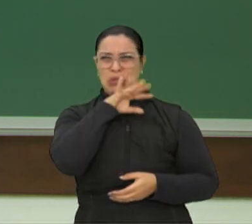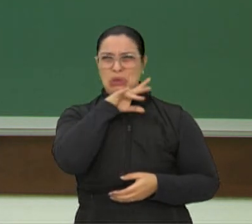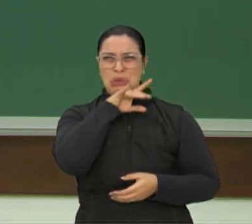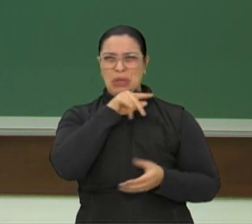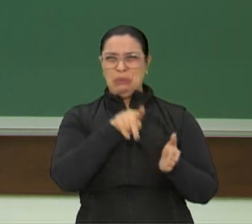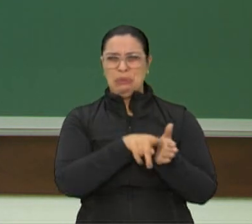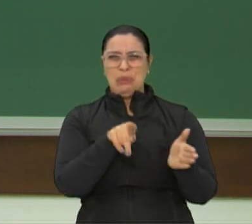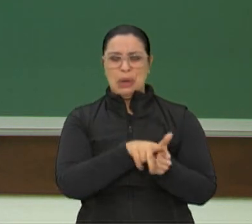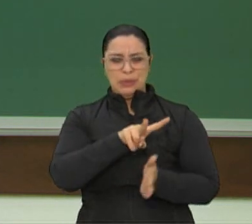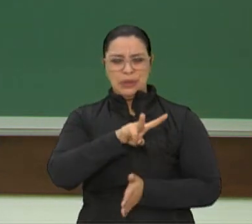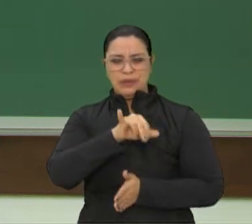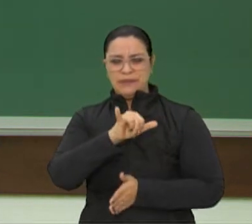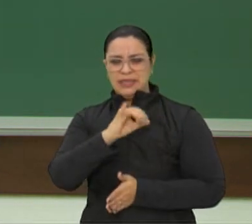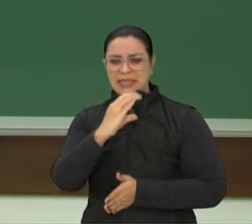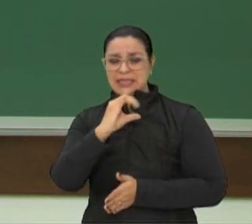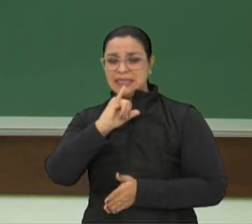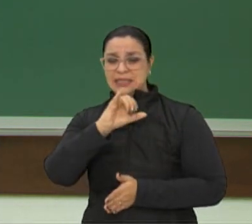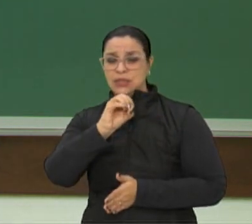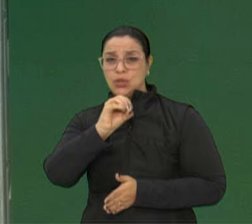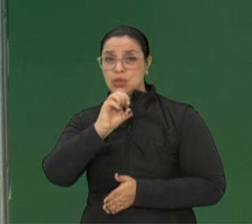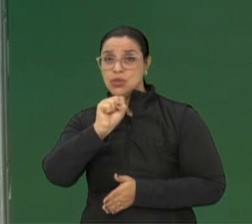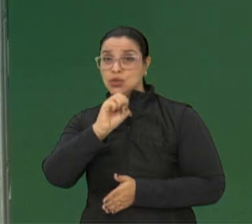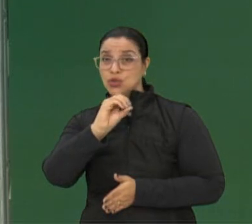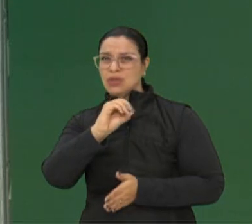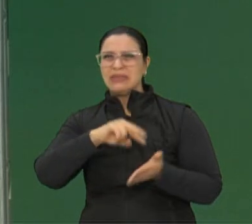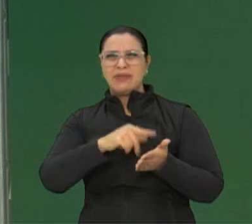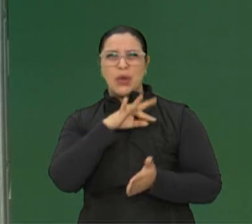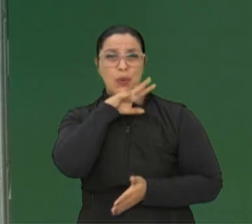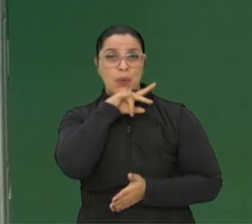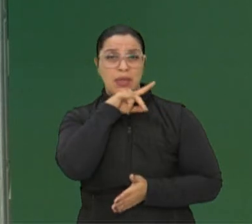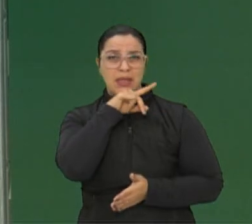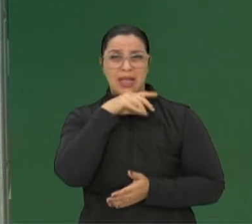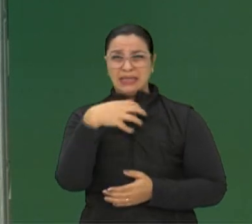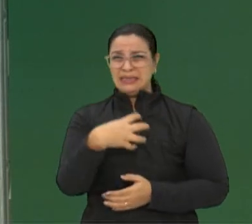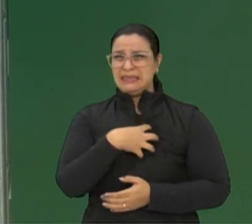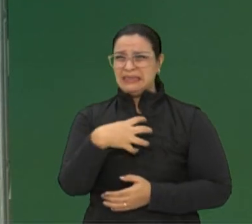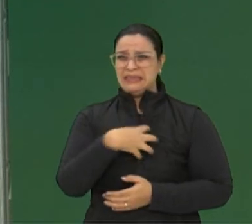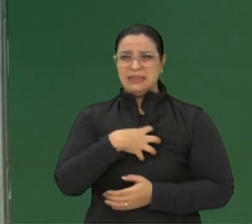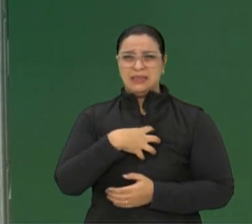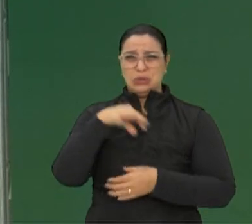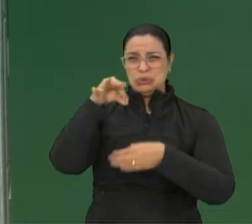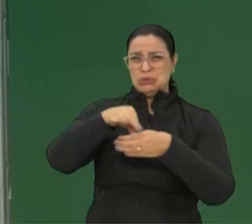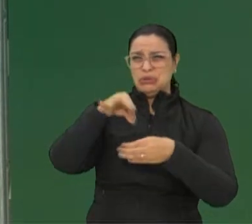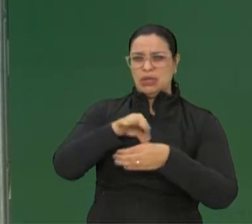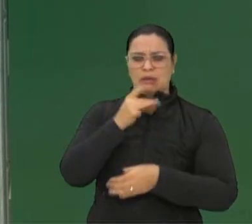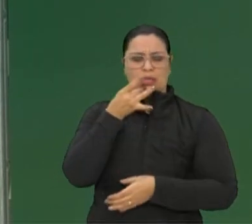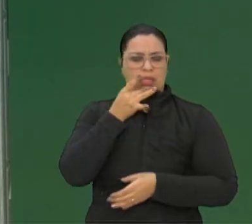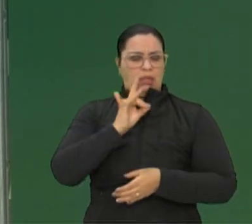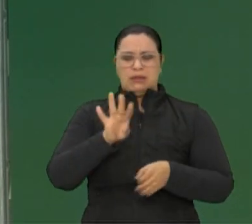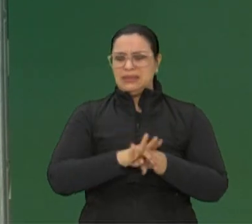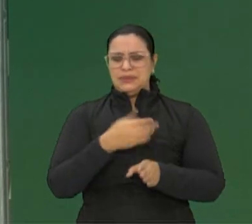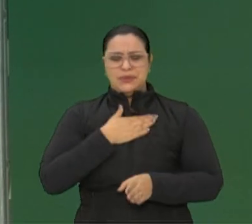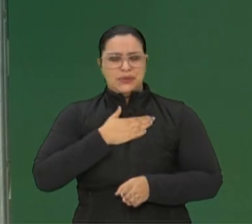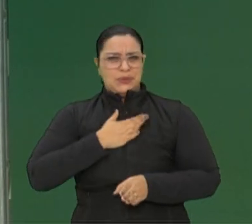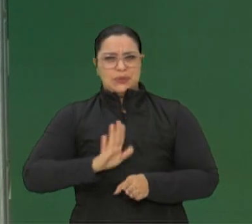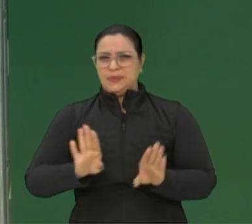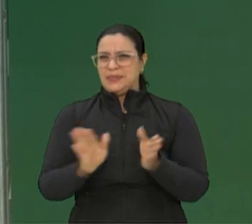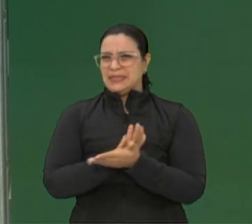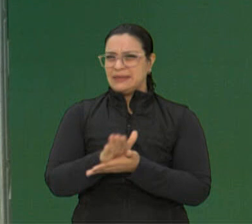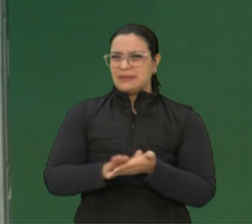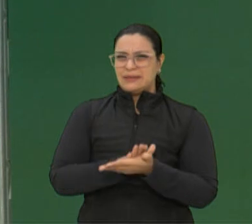coisa viciosa, tá? Então, a partir disso, você teve uma impressão, experimentou o chá, não gostou,